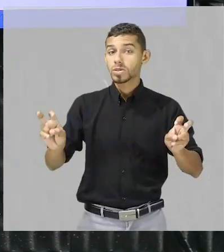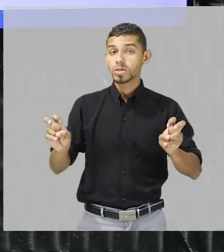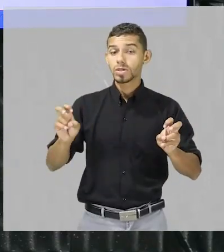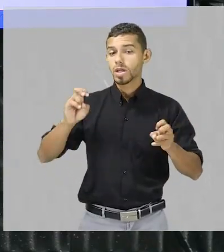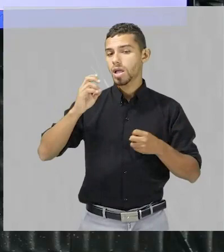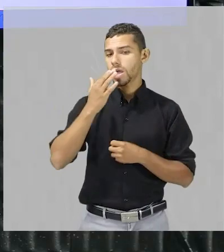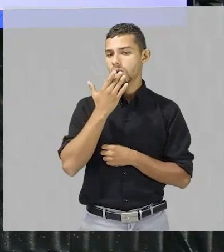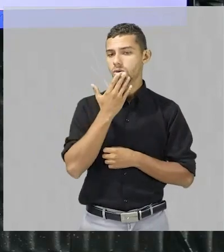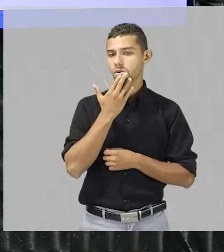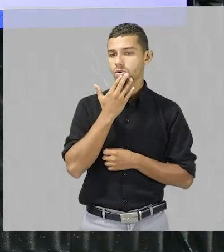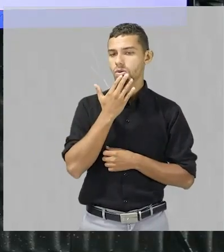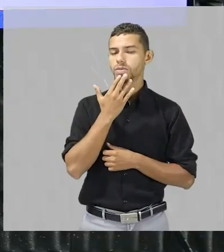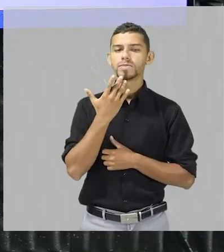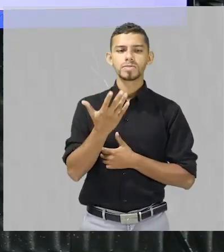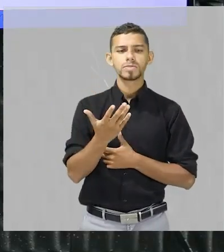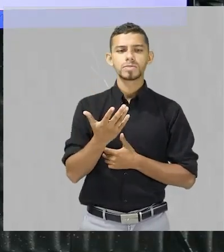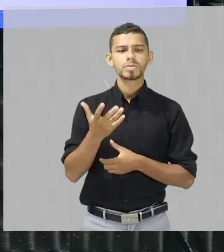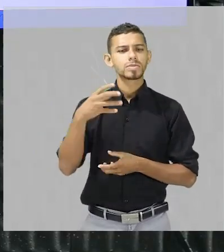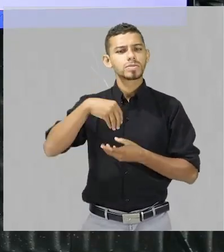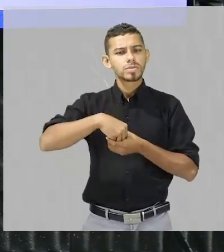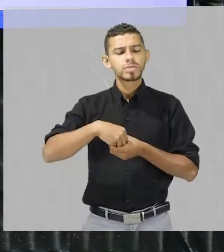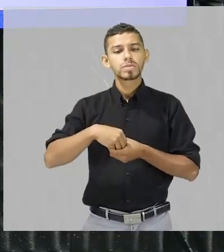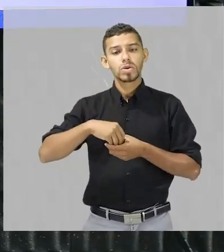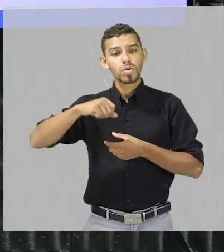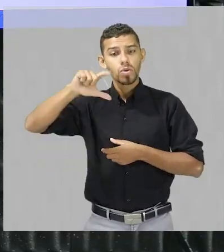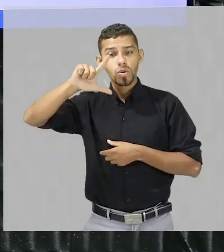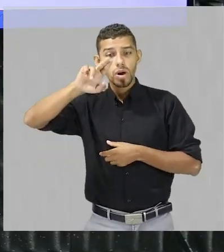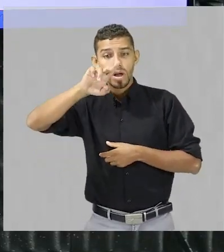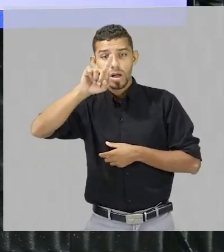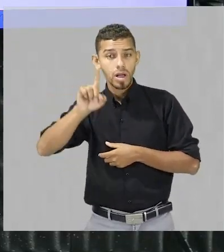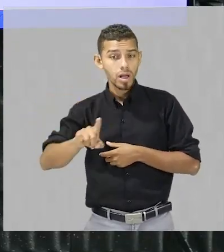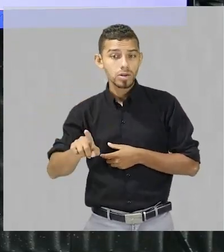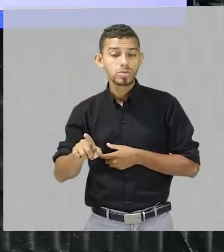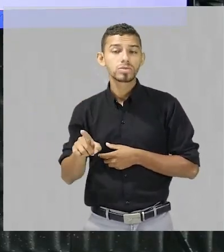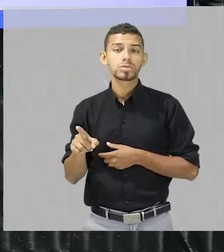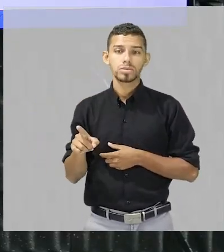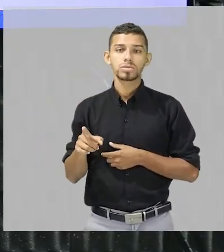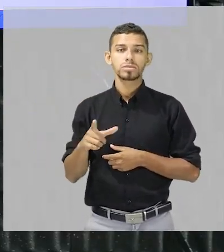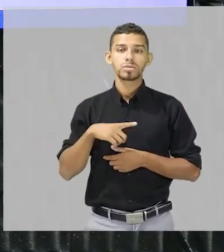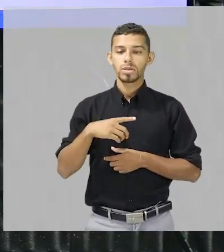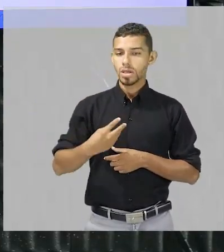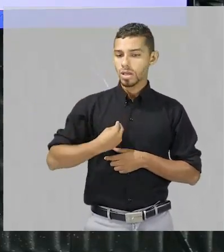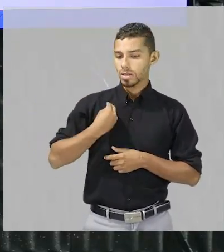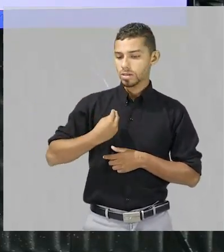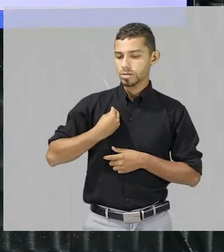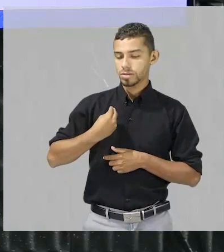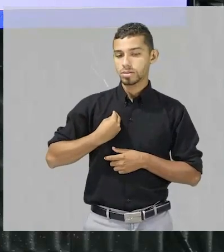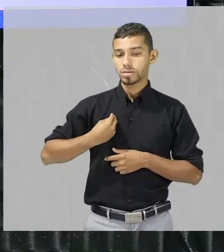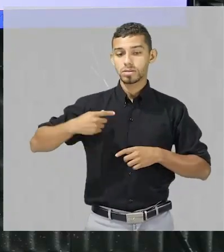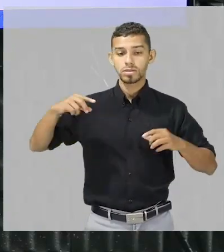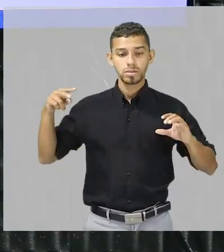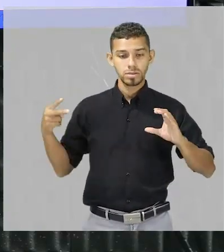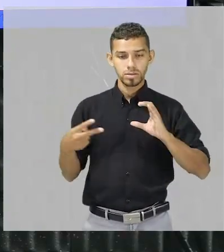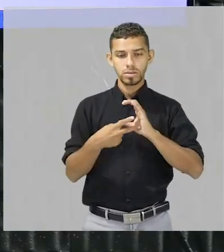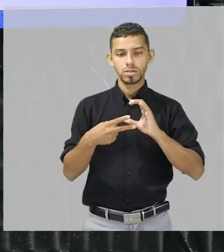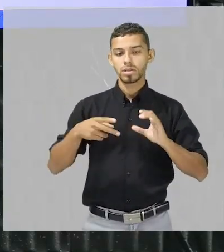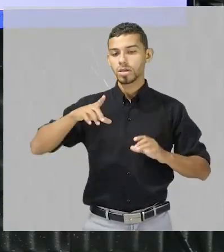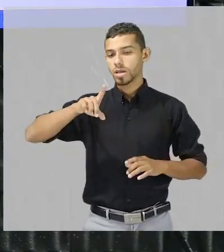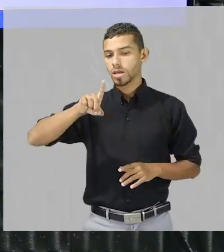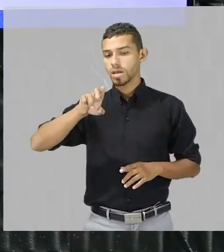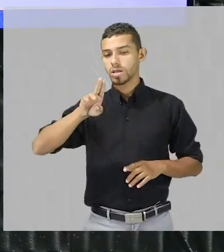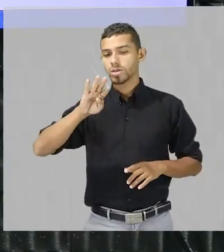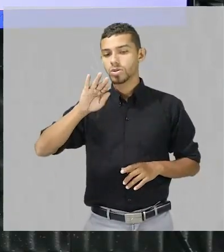à cor, e a cor está muito relacionado com a luz, tá certo? E a presença de ligações